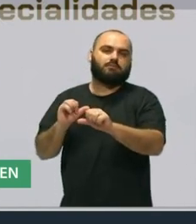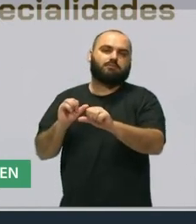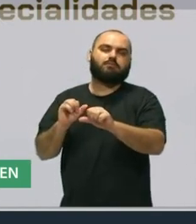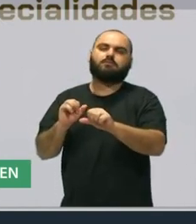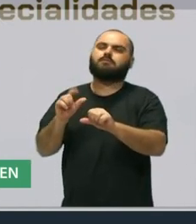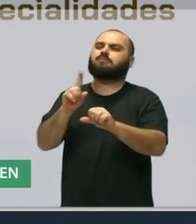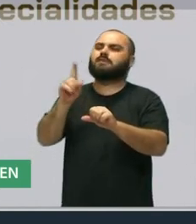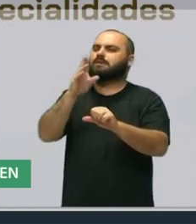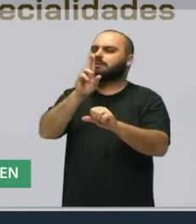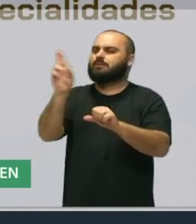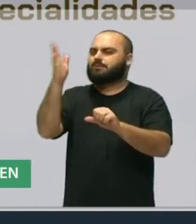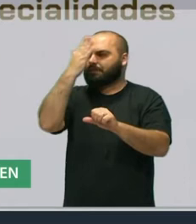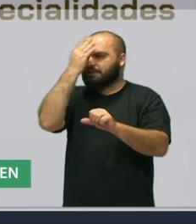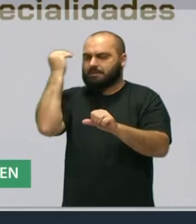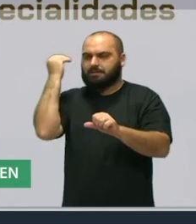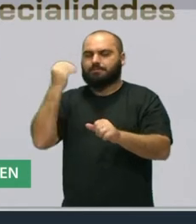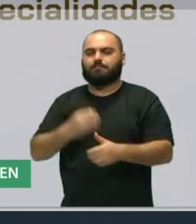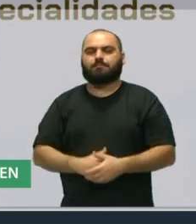me fugiu o nome.